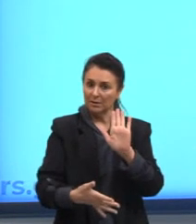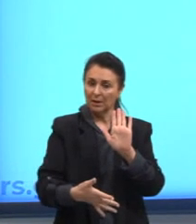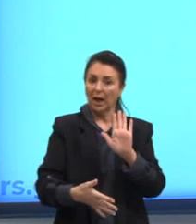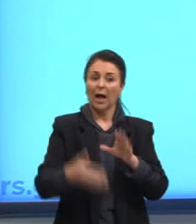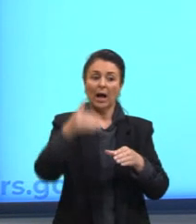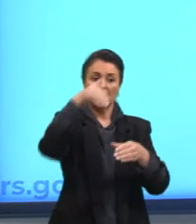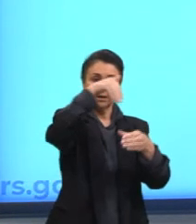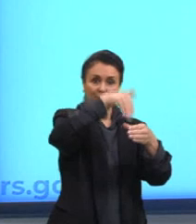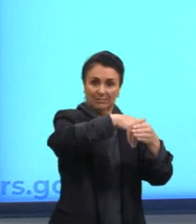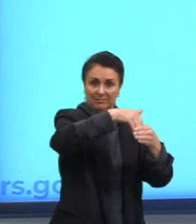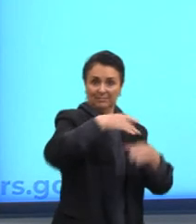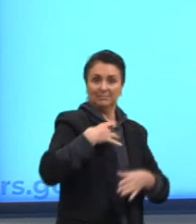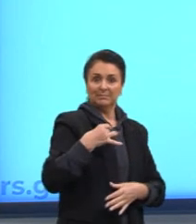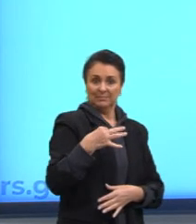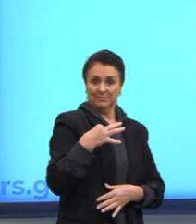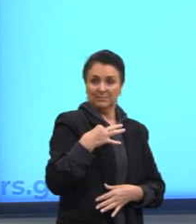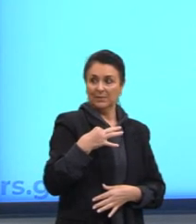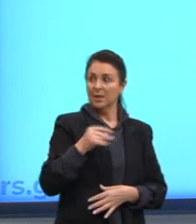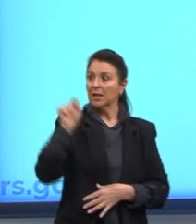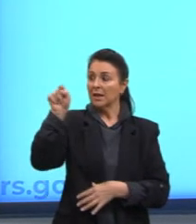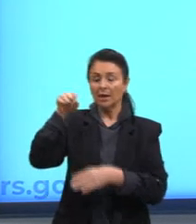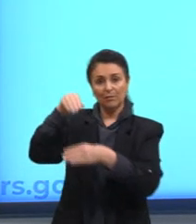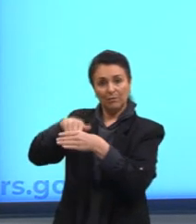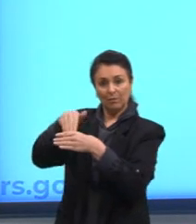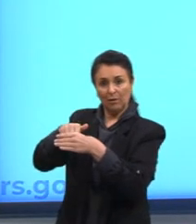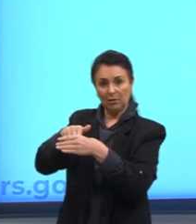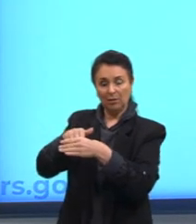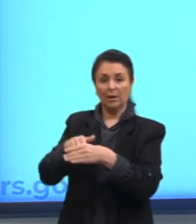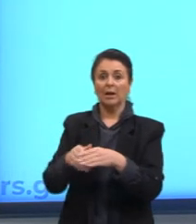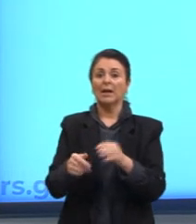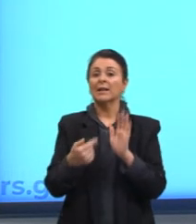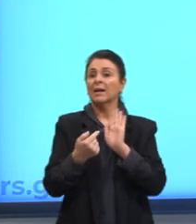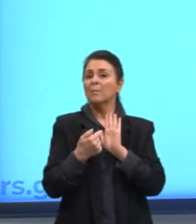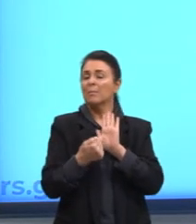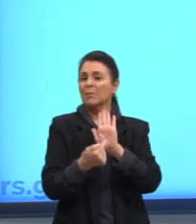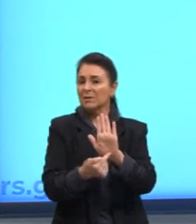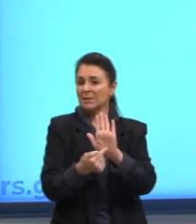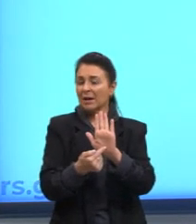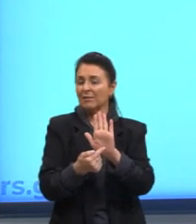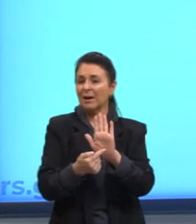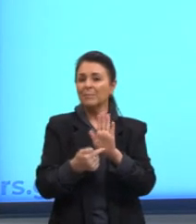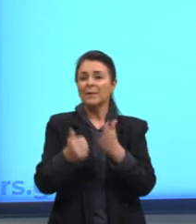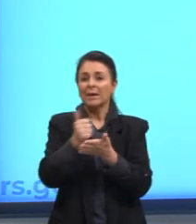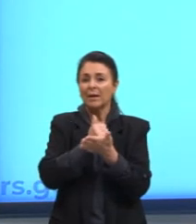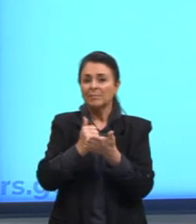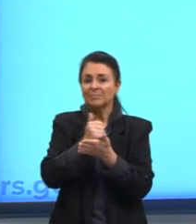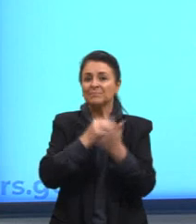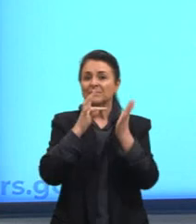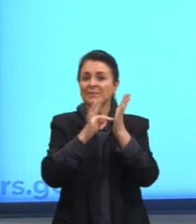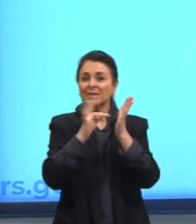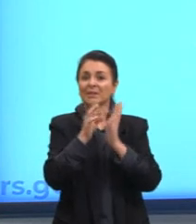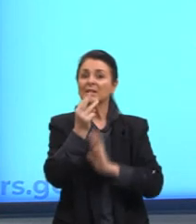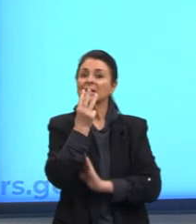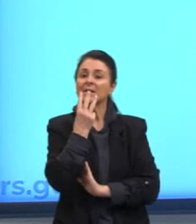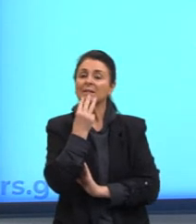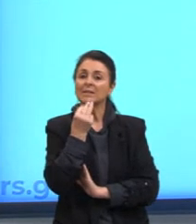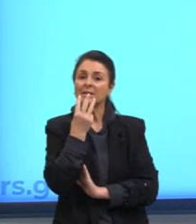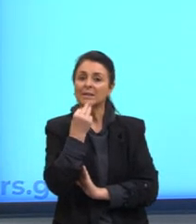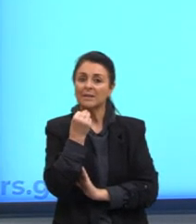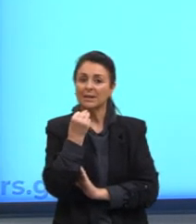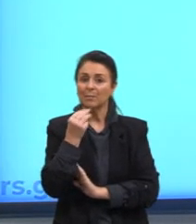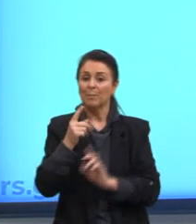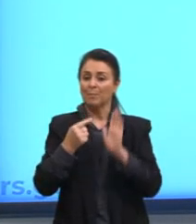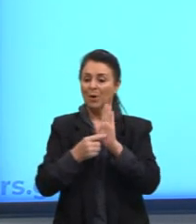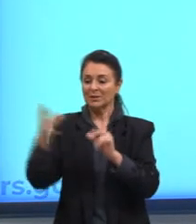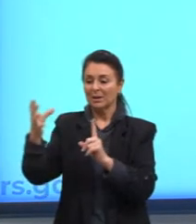candidata aproximar-se na matriz teórica weberiana de um tipo puro de relação de dominação